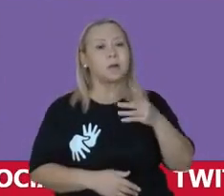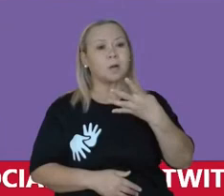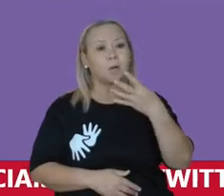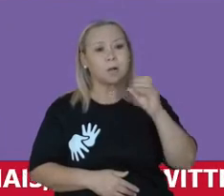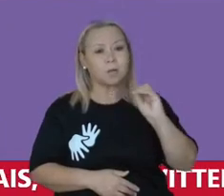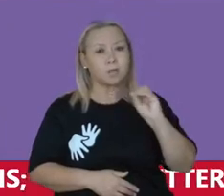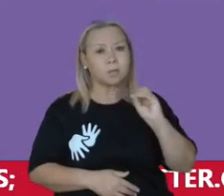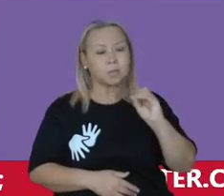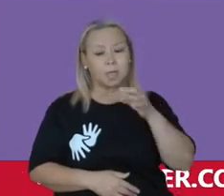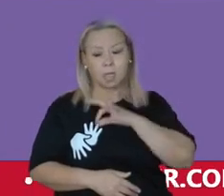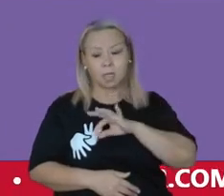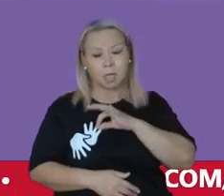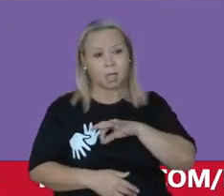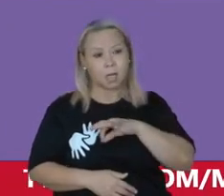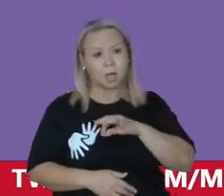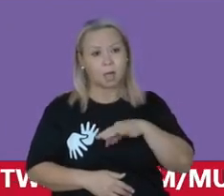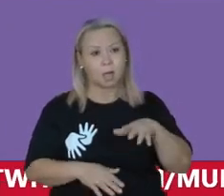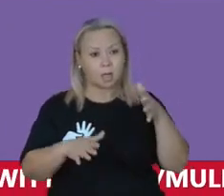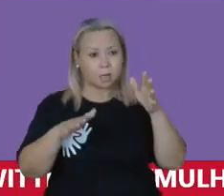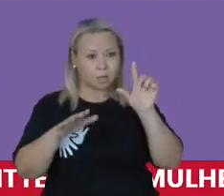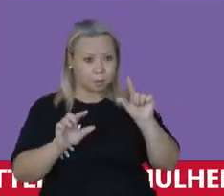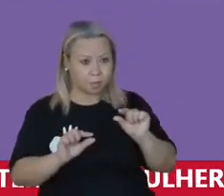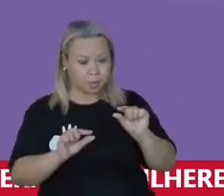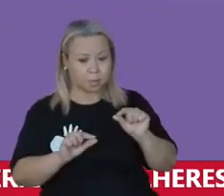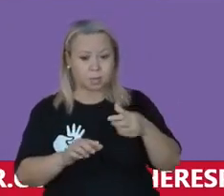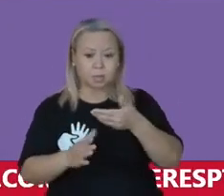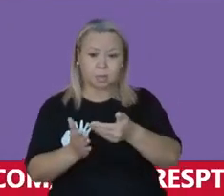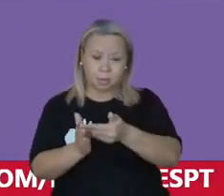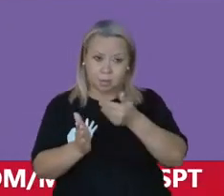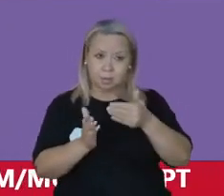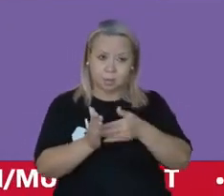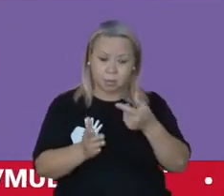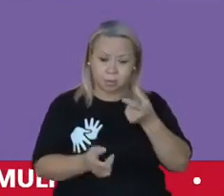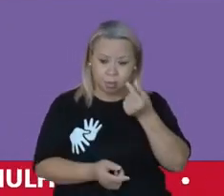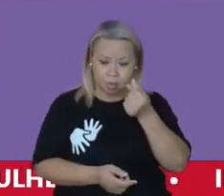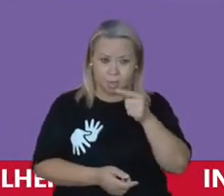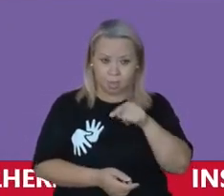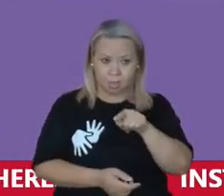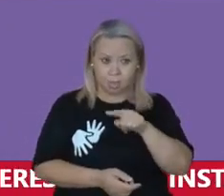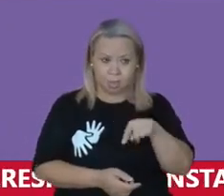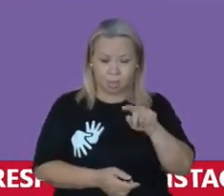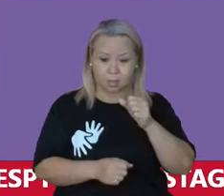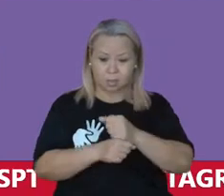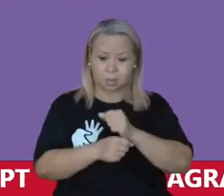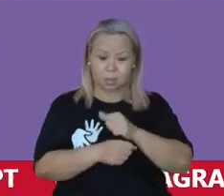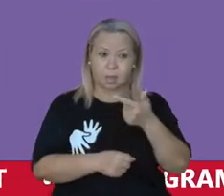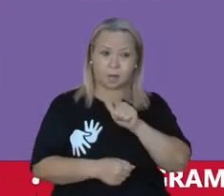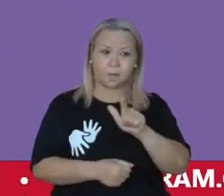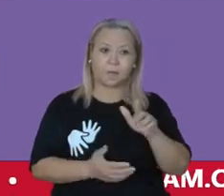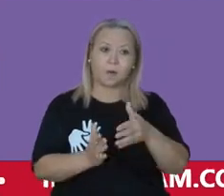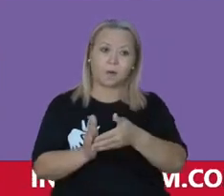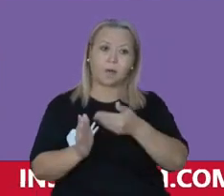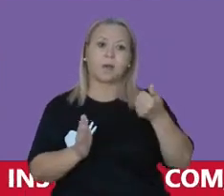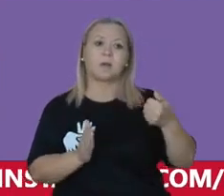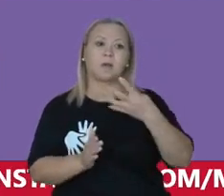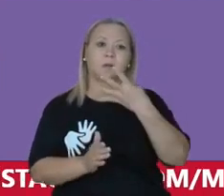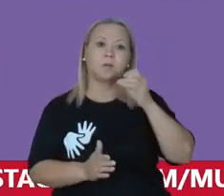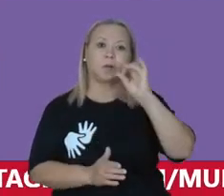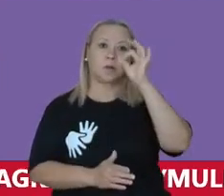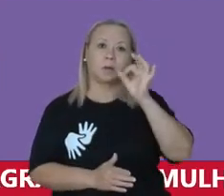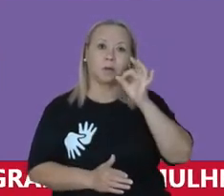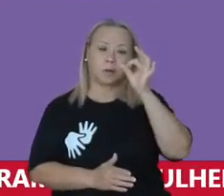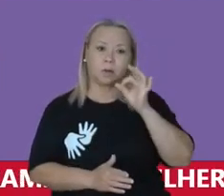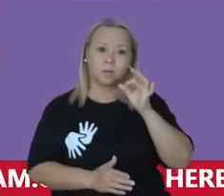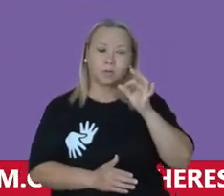da renda média, digamos assim. Se tira a renda deles, e é o que vai acontecer, essa reforma tira a renda justamente dos 40%